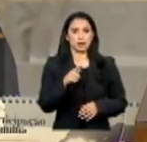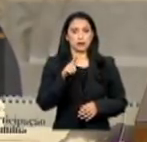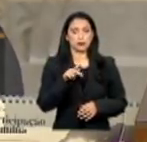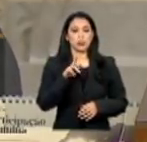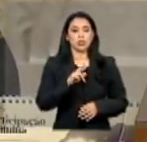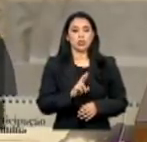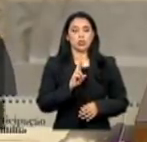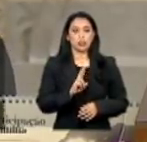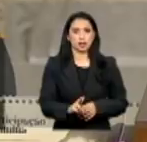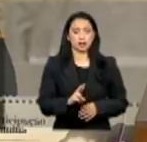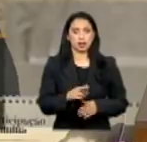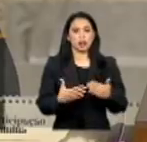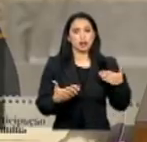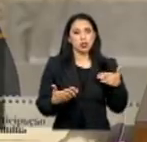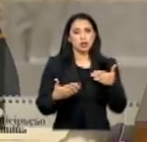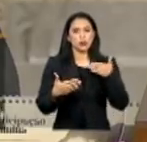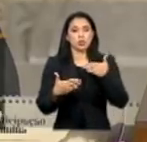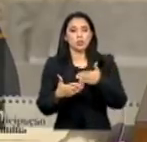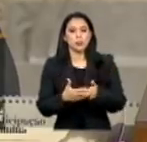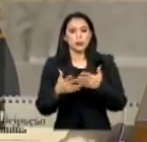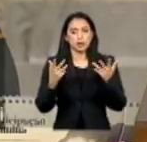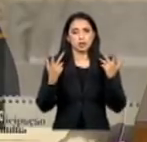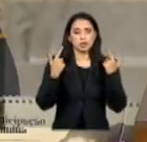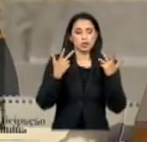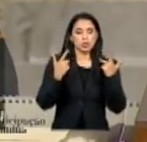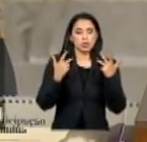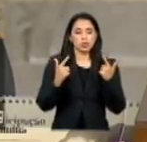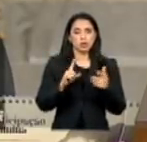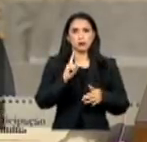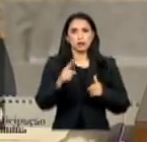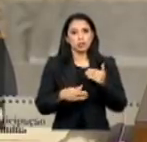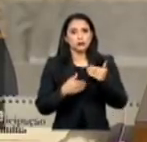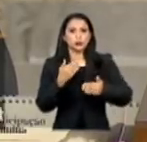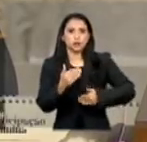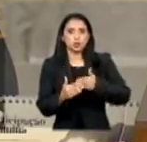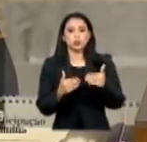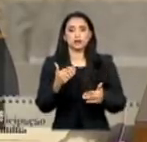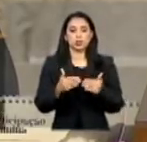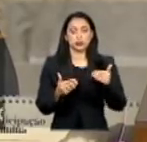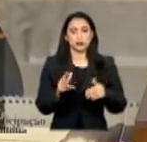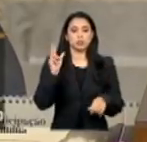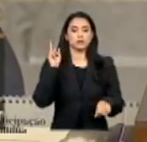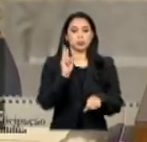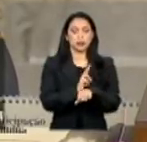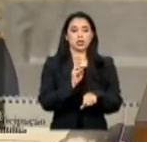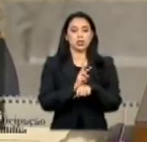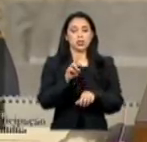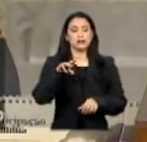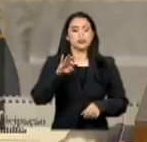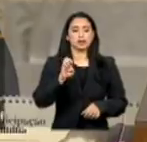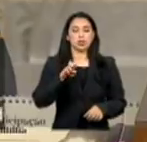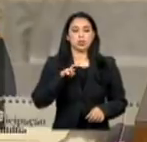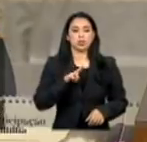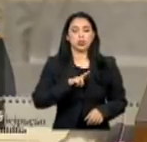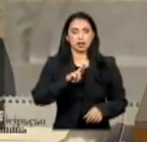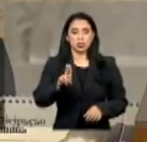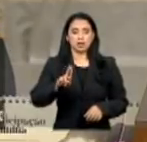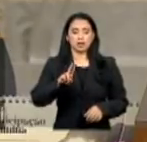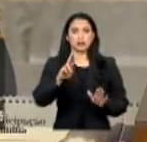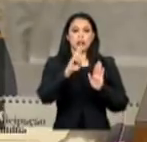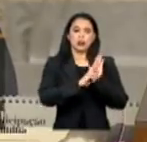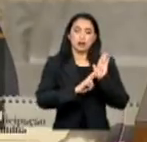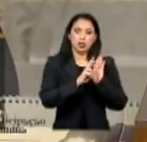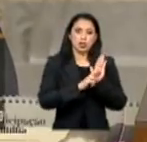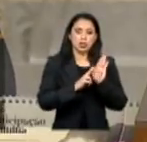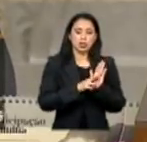a concessão de prazo comum e não um sucessivo para que a defesa de réus relatados e delatores apresenta razões